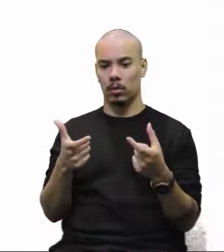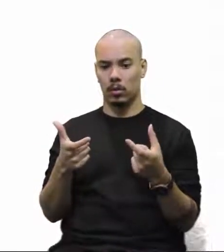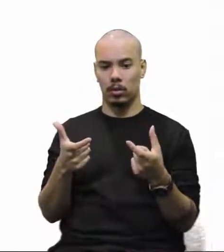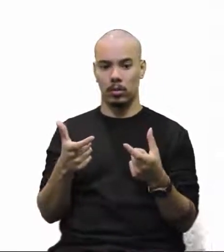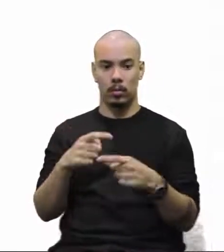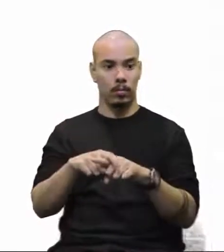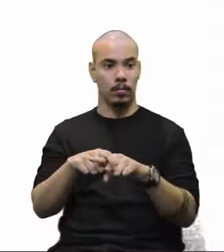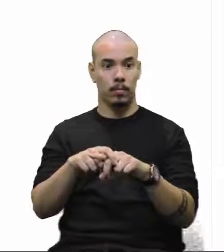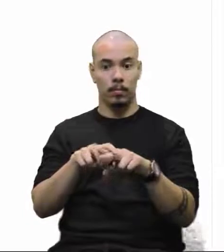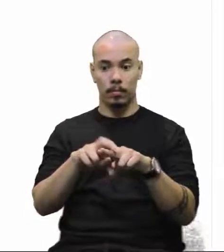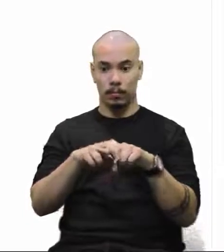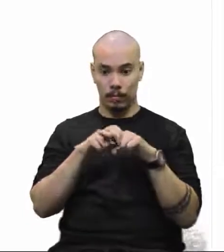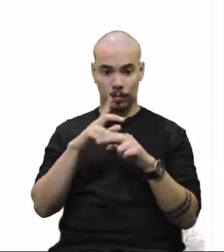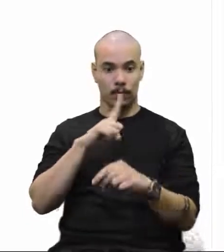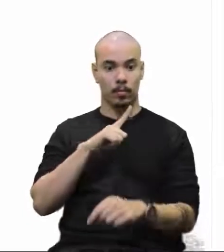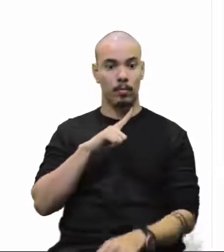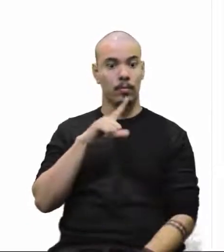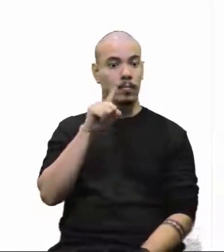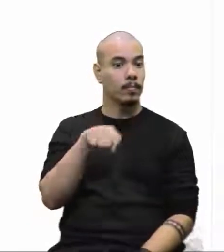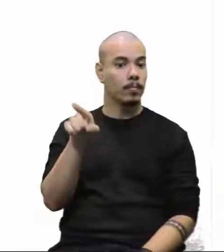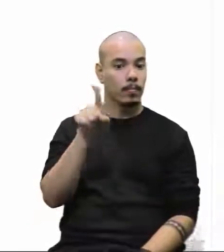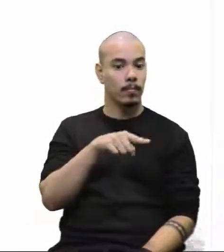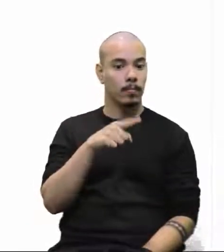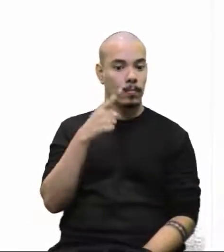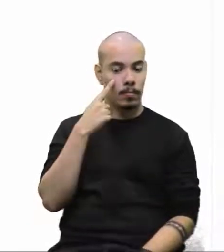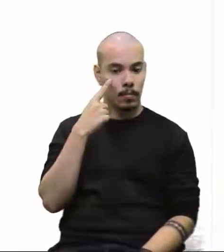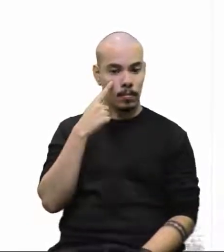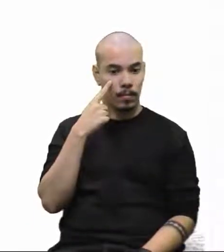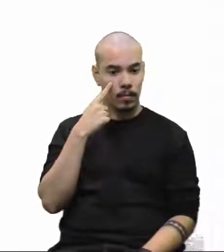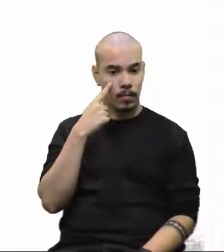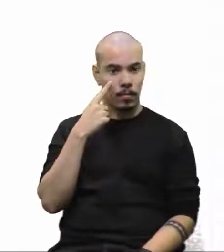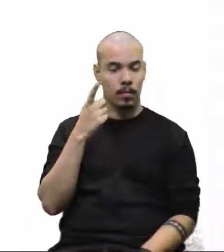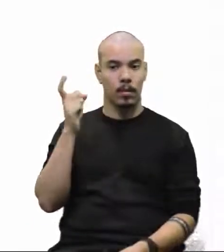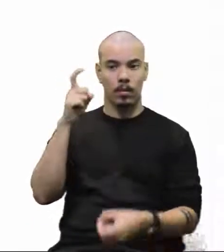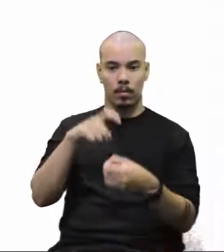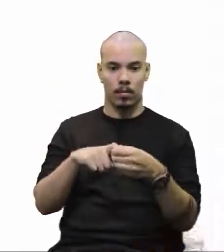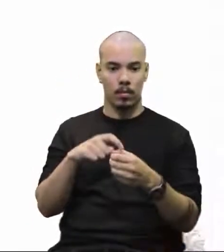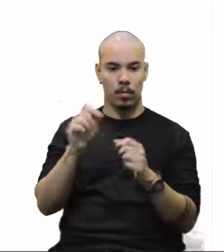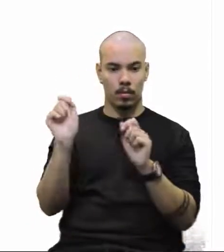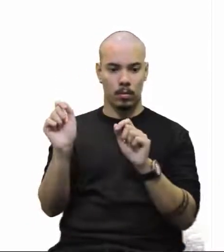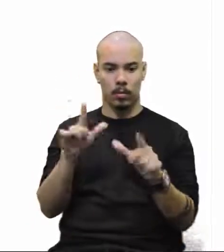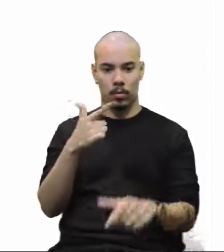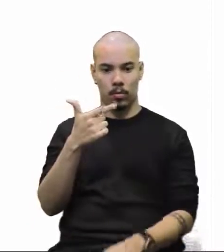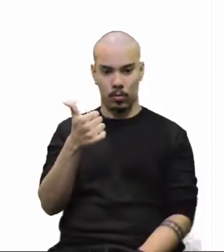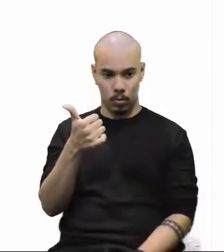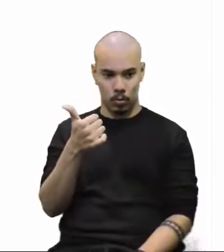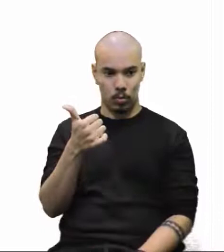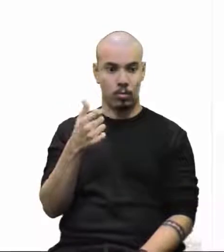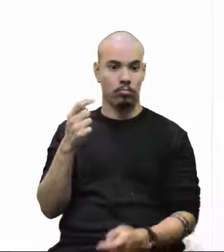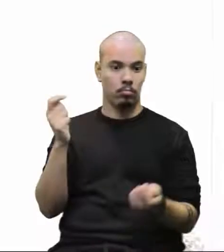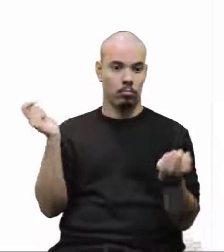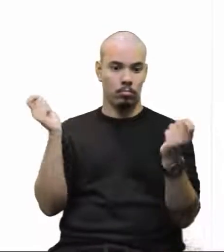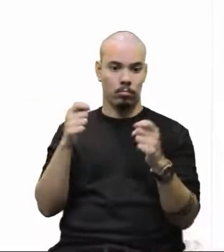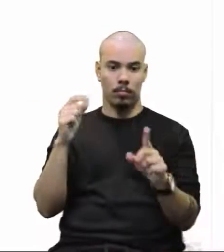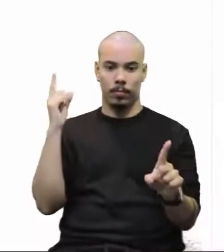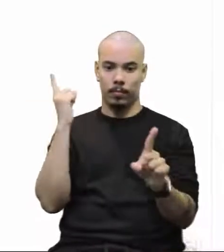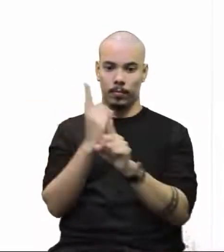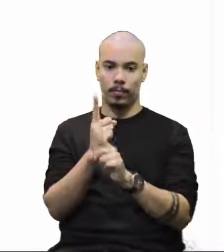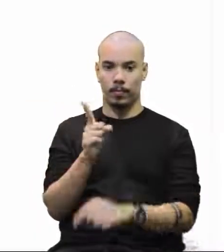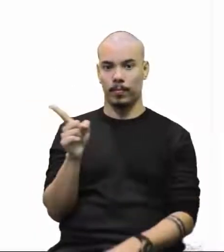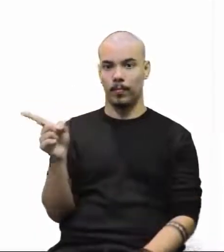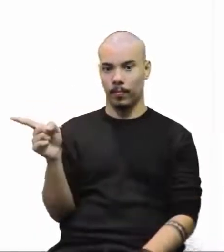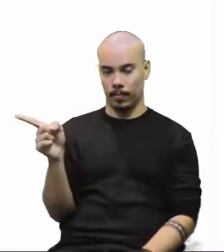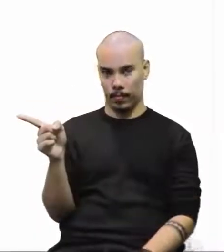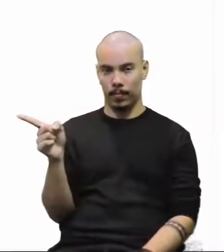questão é que você tem uma alternativa para marcar. Isso. Voltando no 21 aí, slide 21. Você consegue achar a resposta deixando daquele jeito.